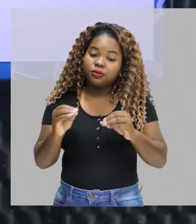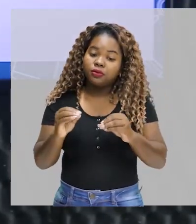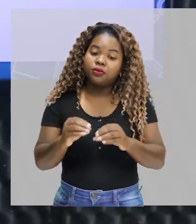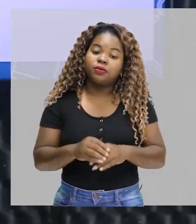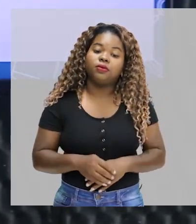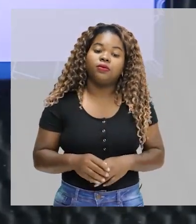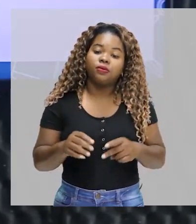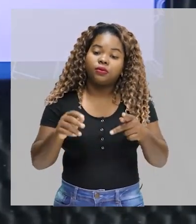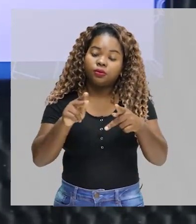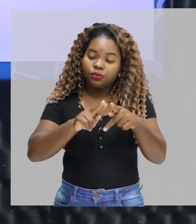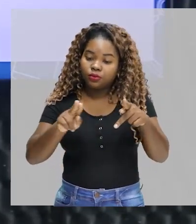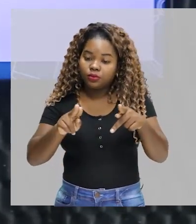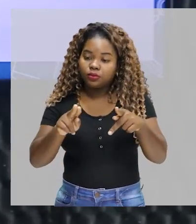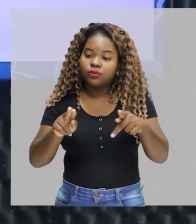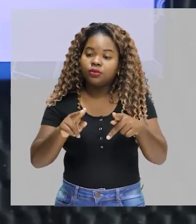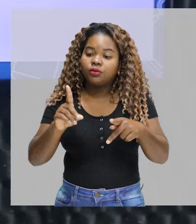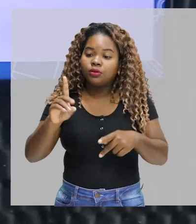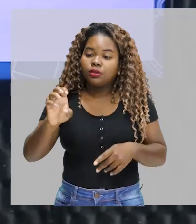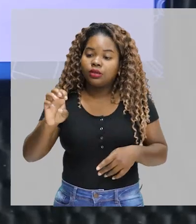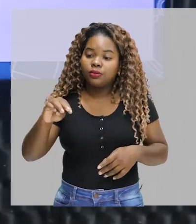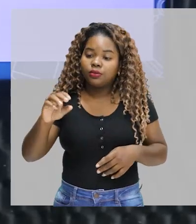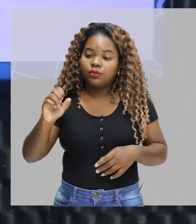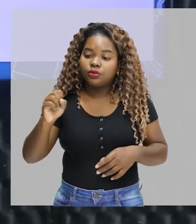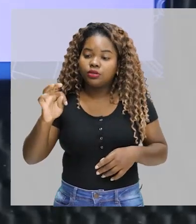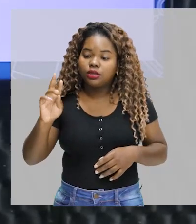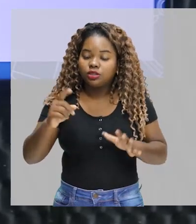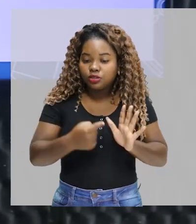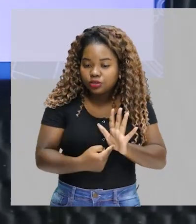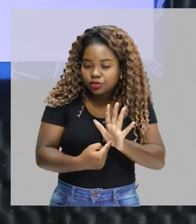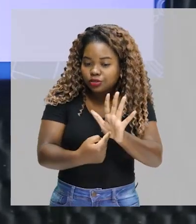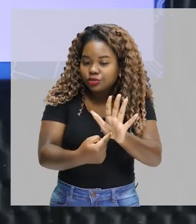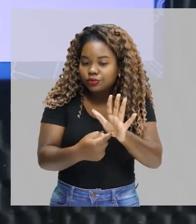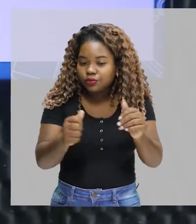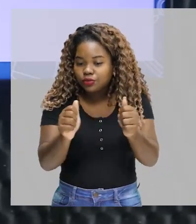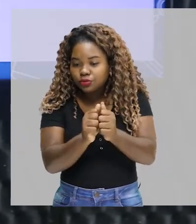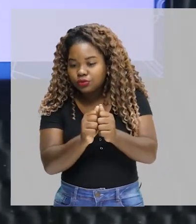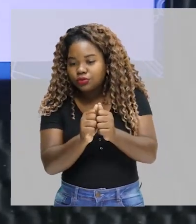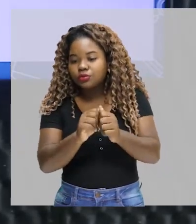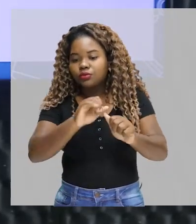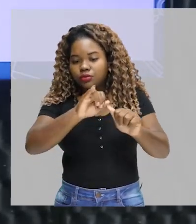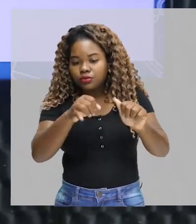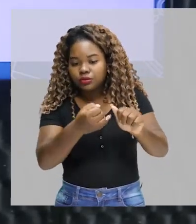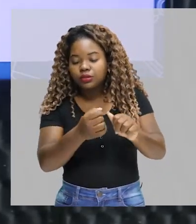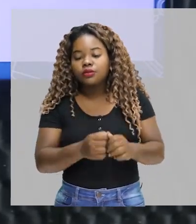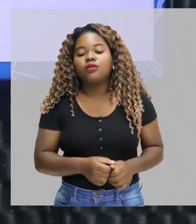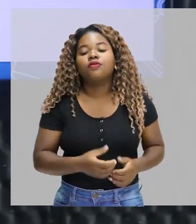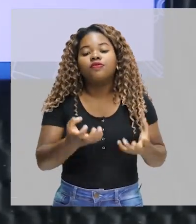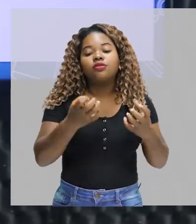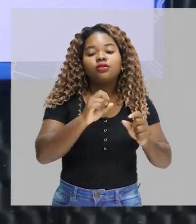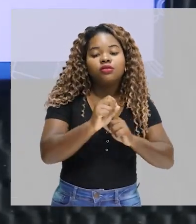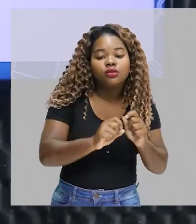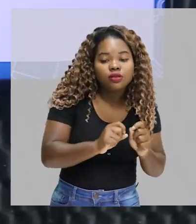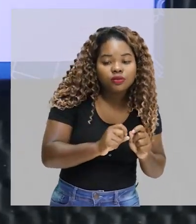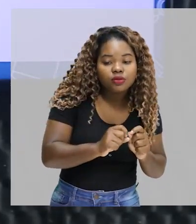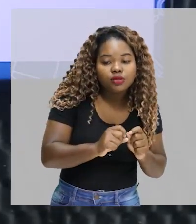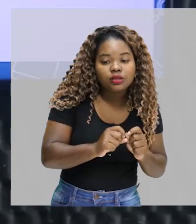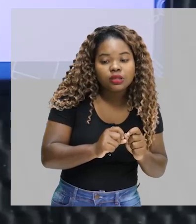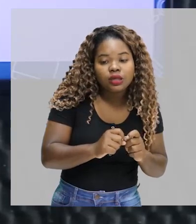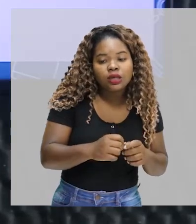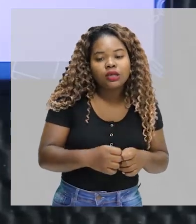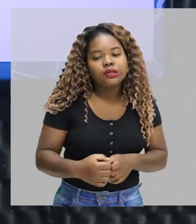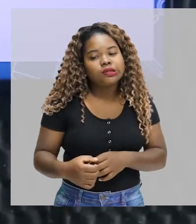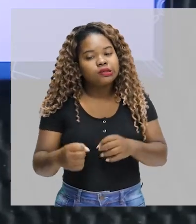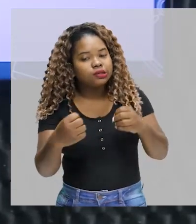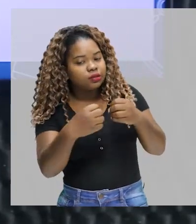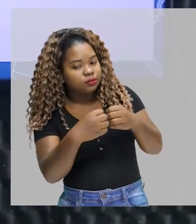demonstrativo junto de um substantivo, é porque você quer indicar se aquele substantivo está perto, está